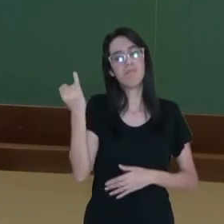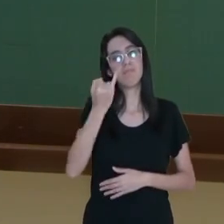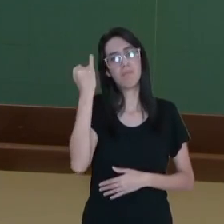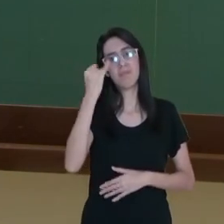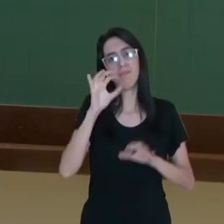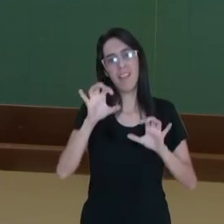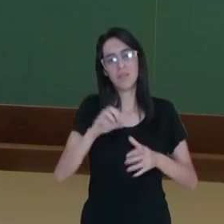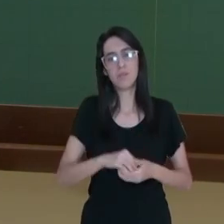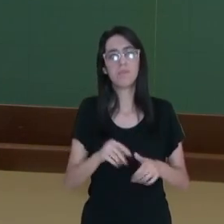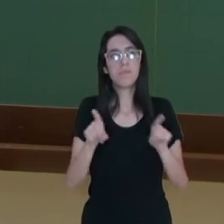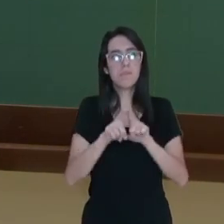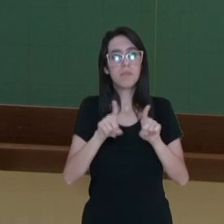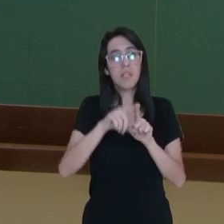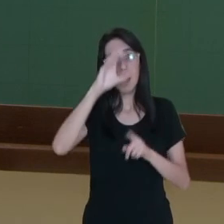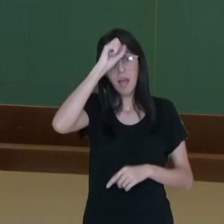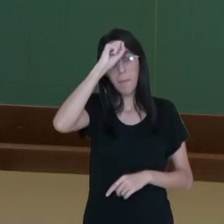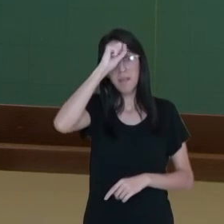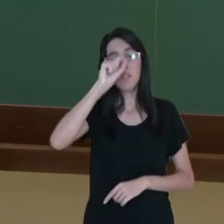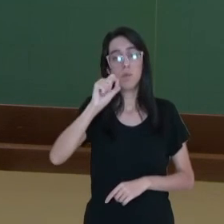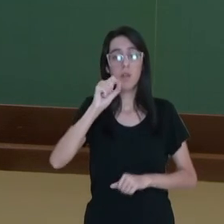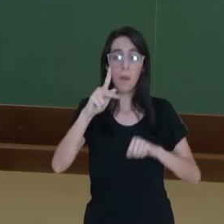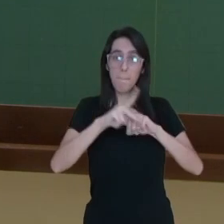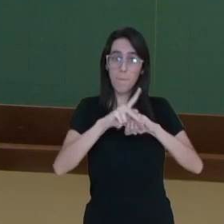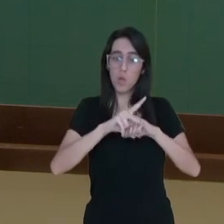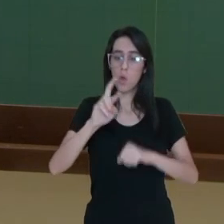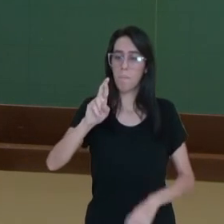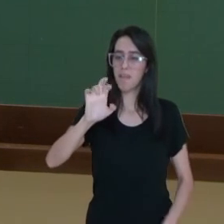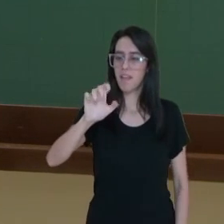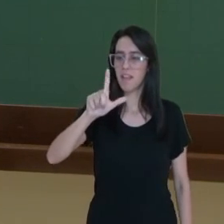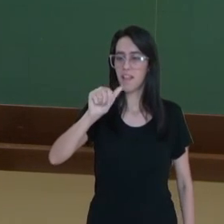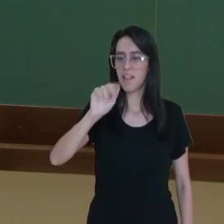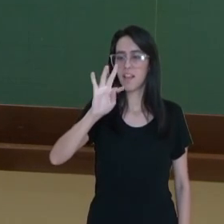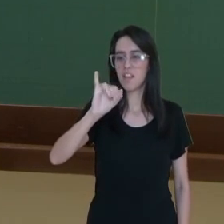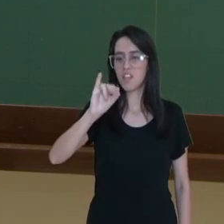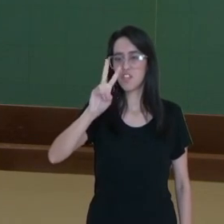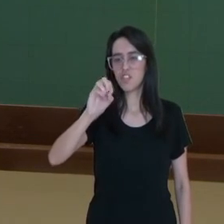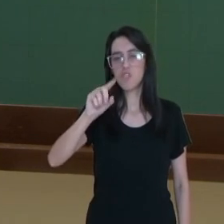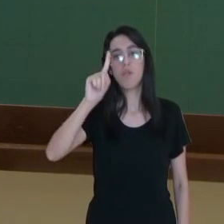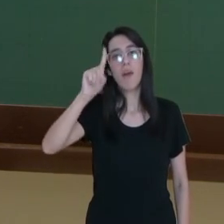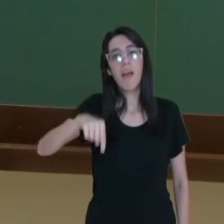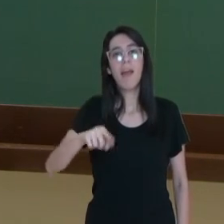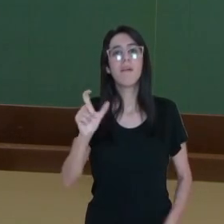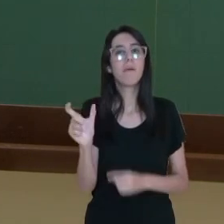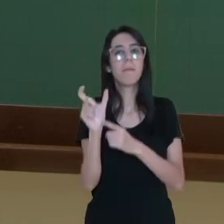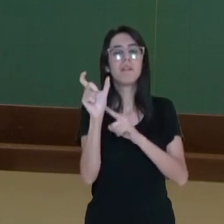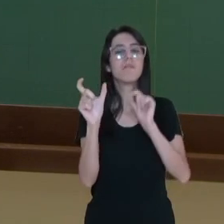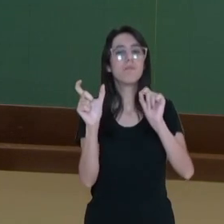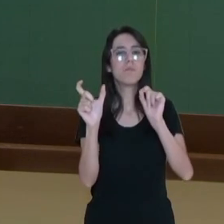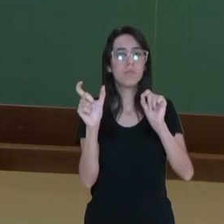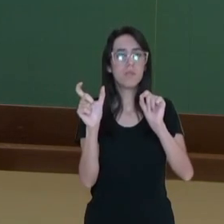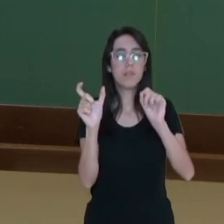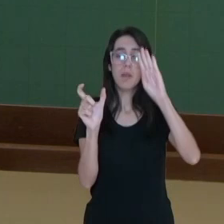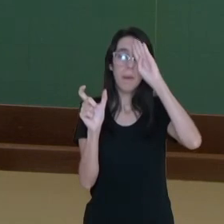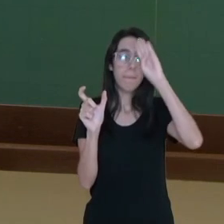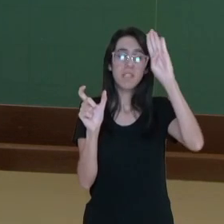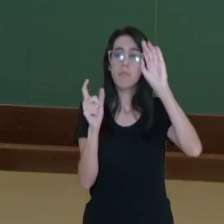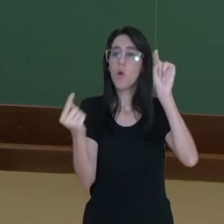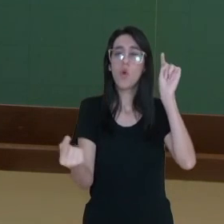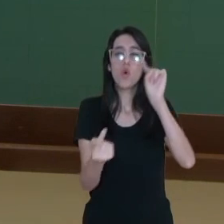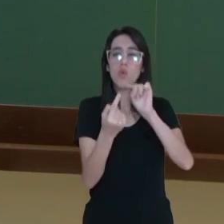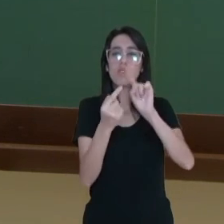notícia. Nós analisamos também que os pronomes relativos, eles são termos que eles têm o principal